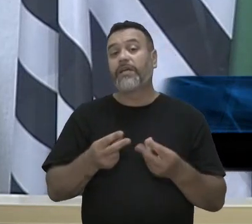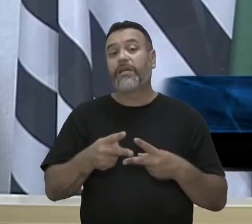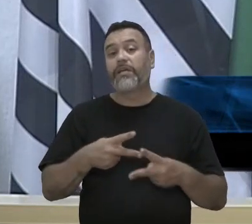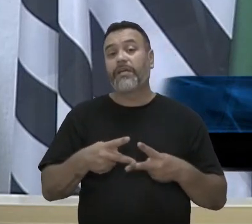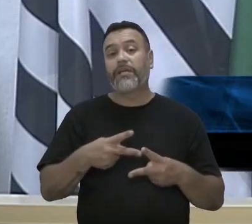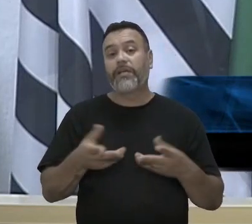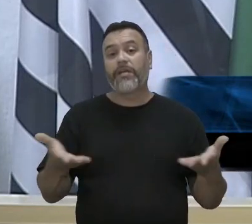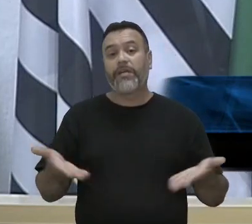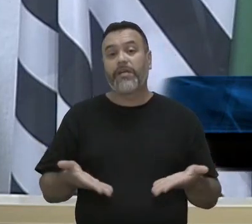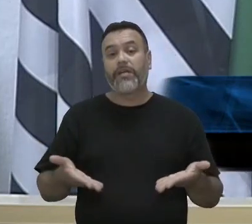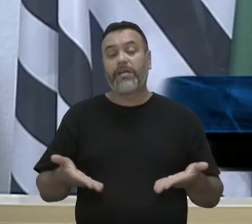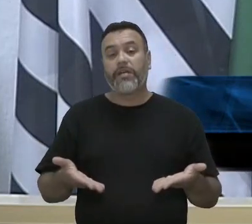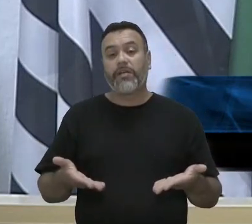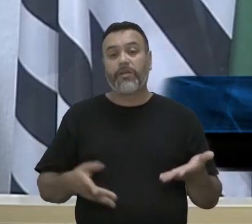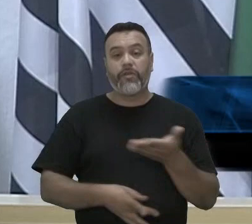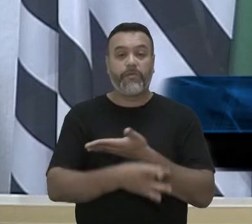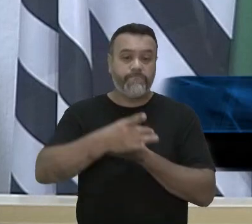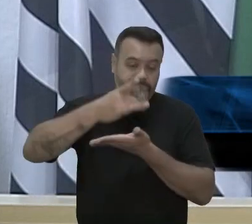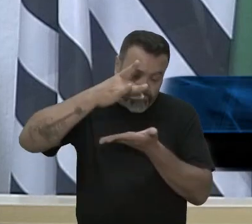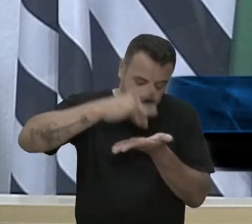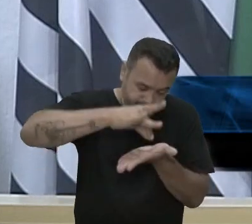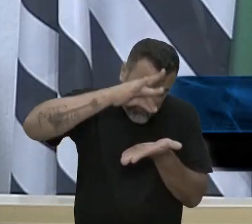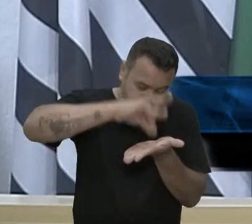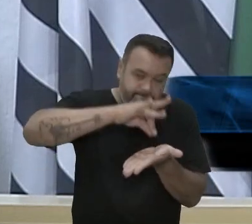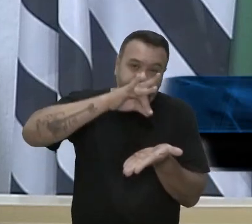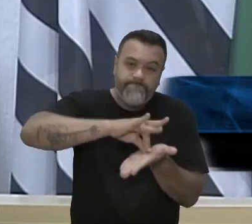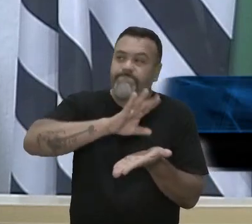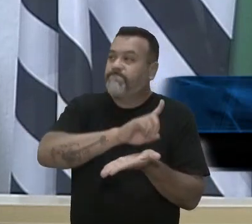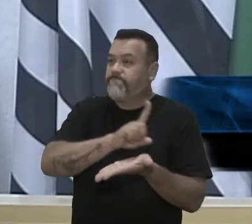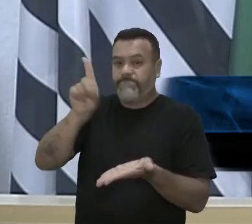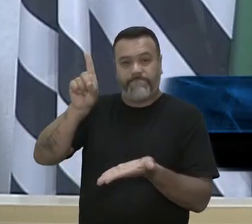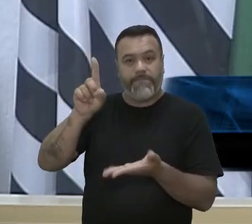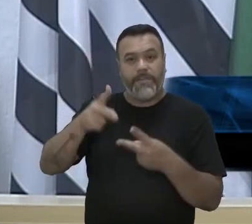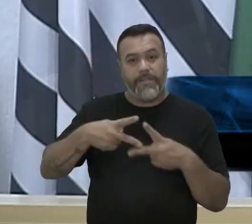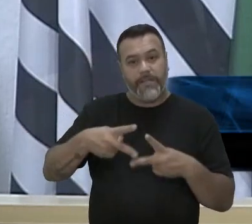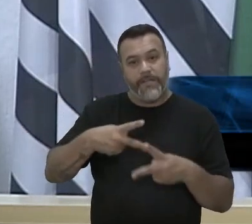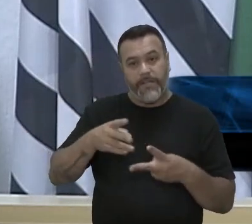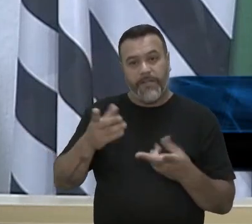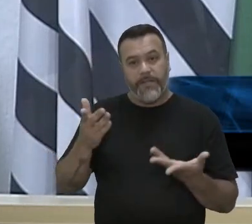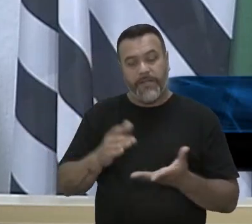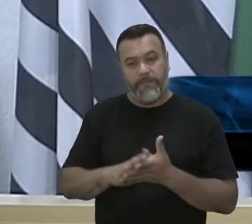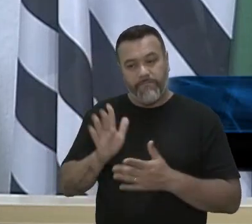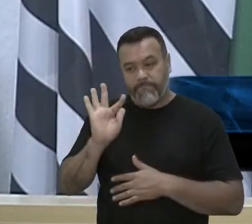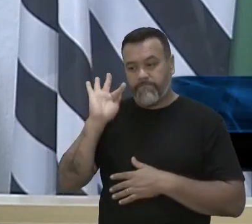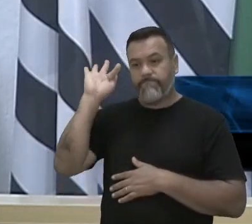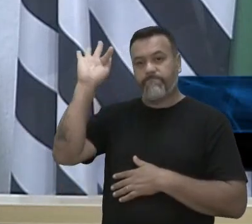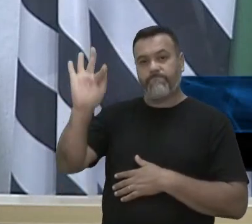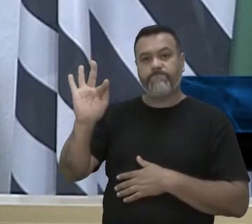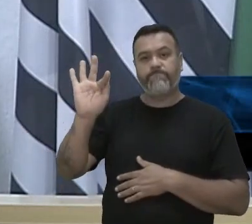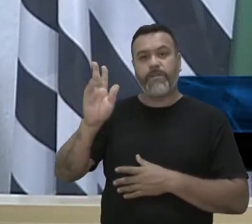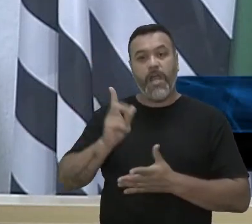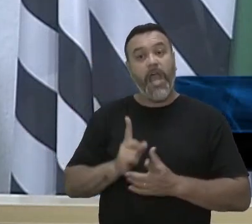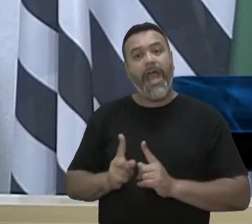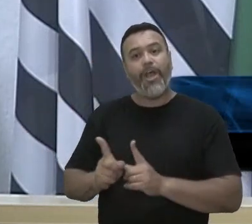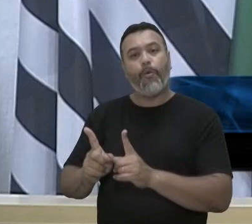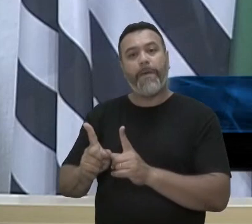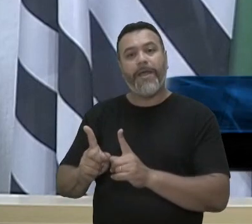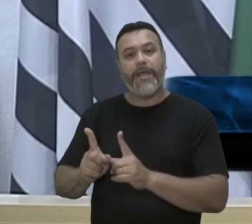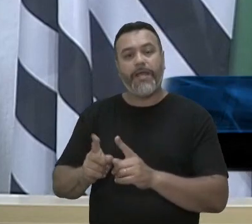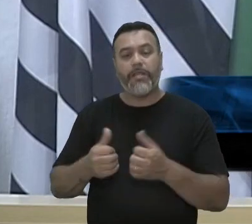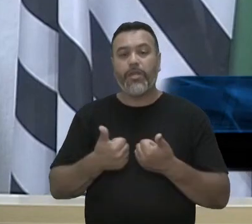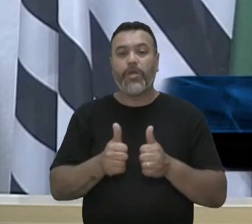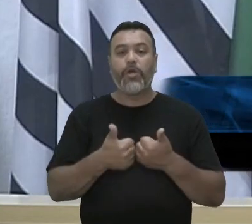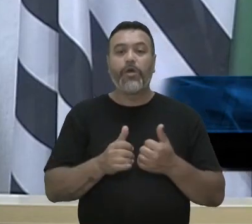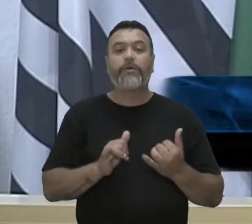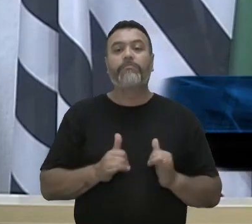é hoje uma realidade como São José dos Campos tá preste ao futuro ônibus elétrico